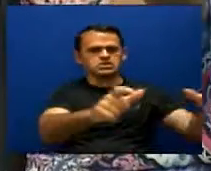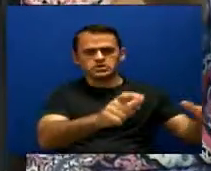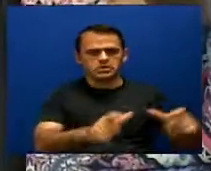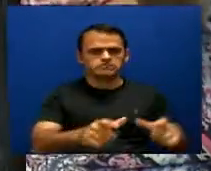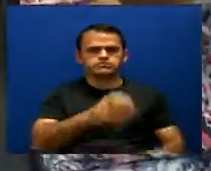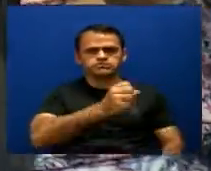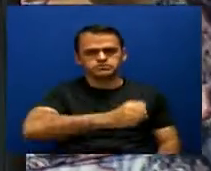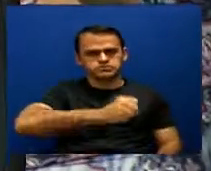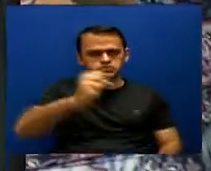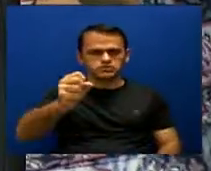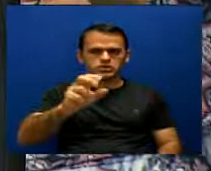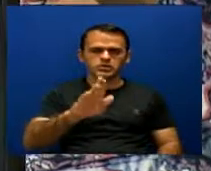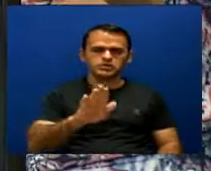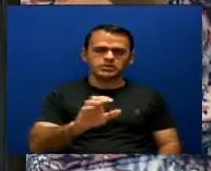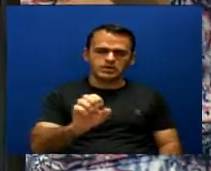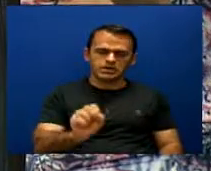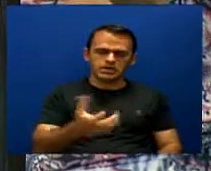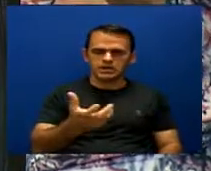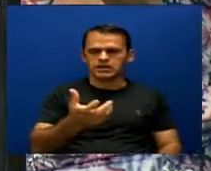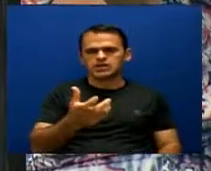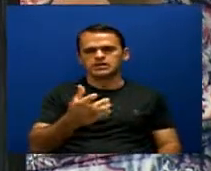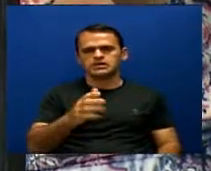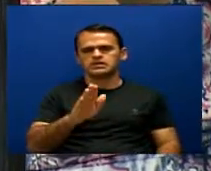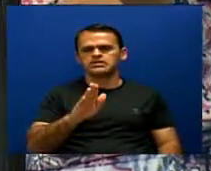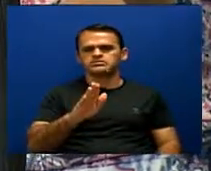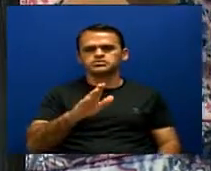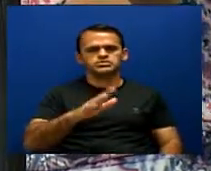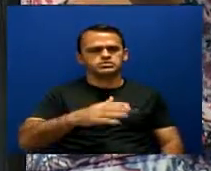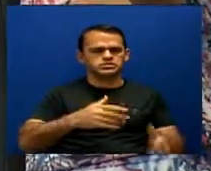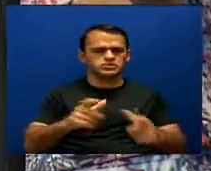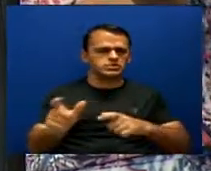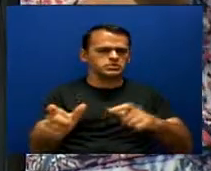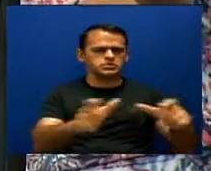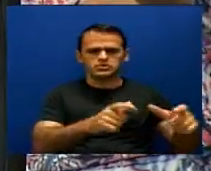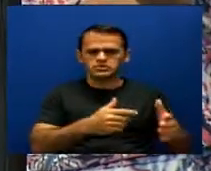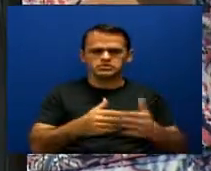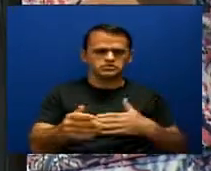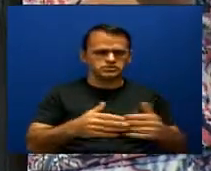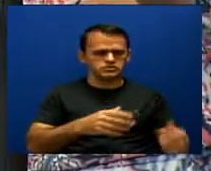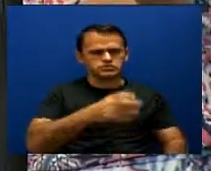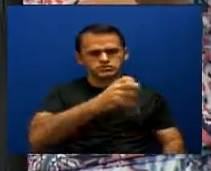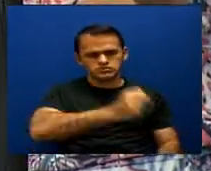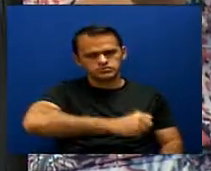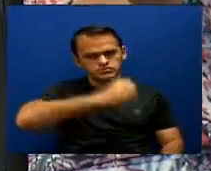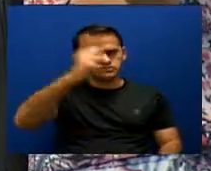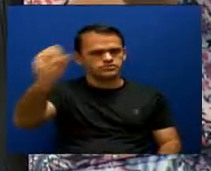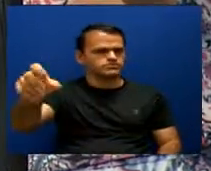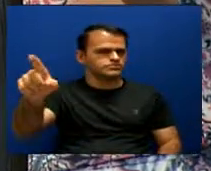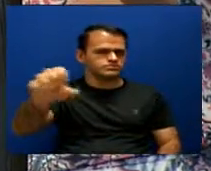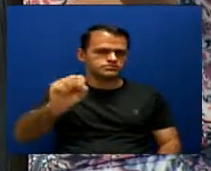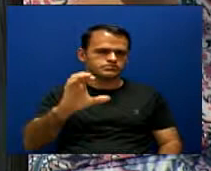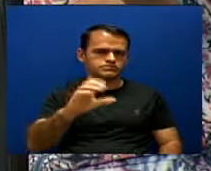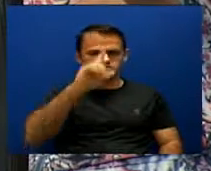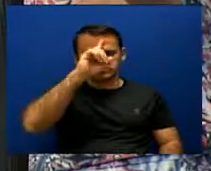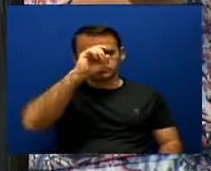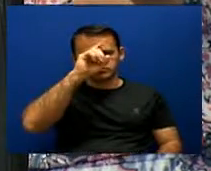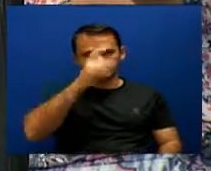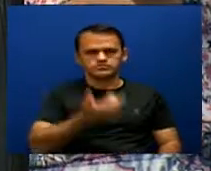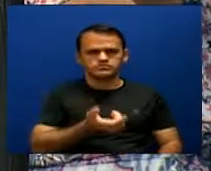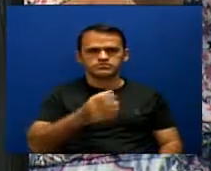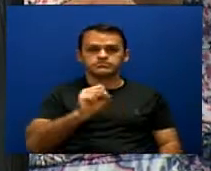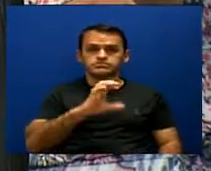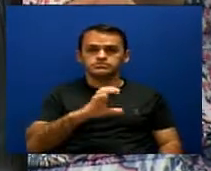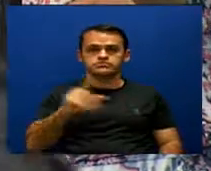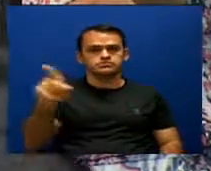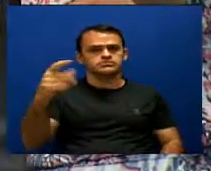vezes chega numa UBS ou lá em Brigadeiro Tobias, que tem as emergências, são encaminhados para a Santa Casa. Então, nós estamos falando da Santa